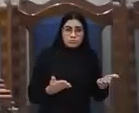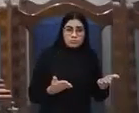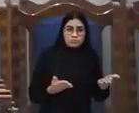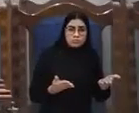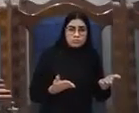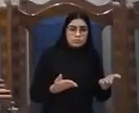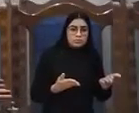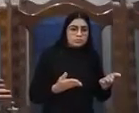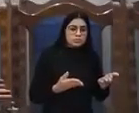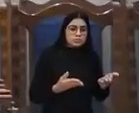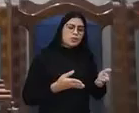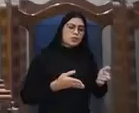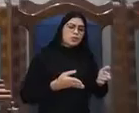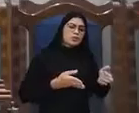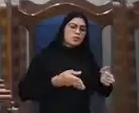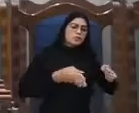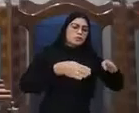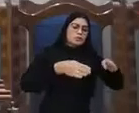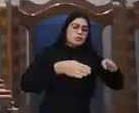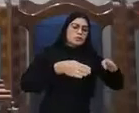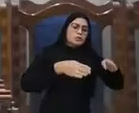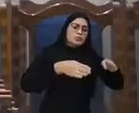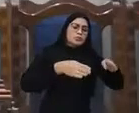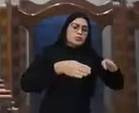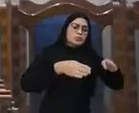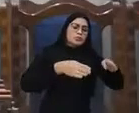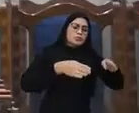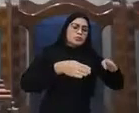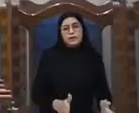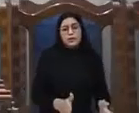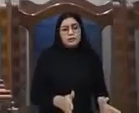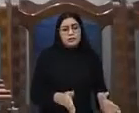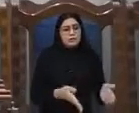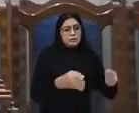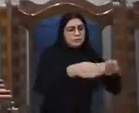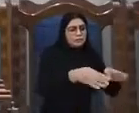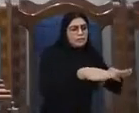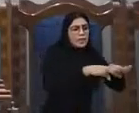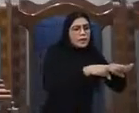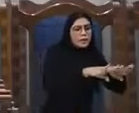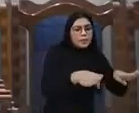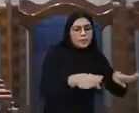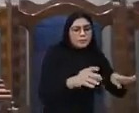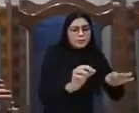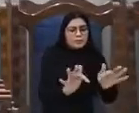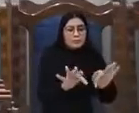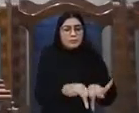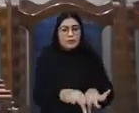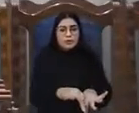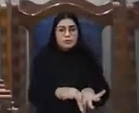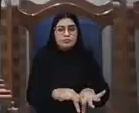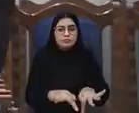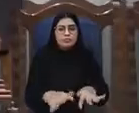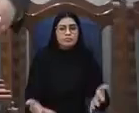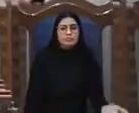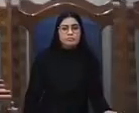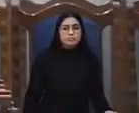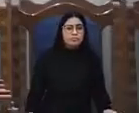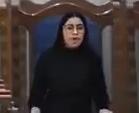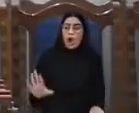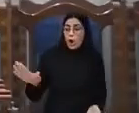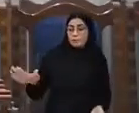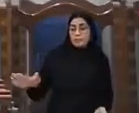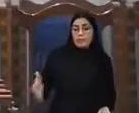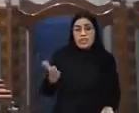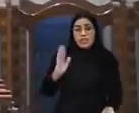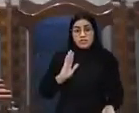que um daqueles homens de Atenas teve uma ideia. Disse: gente, é o seguinte, já que os 30.000 deuses que a